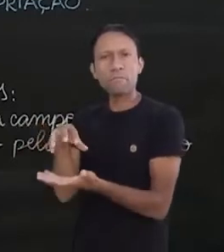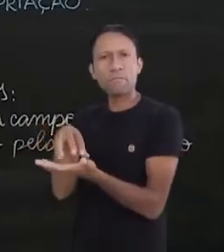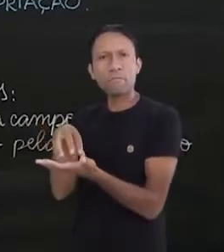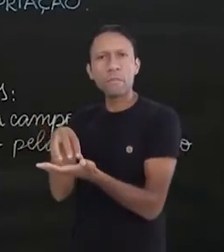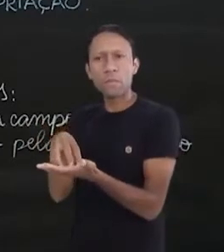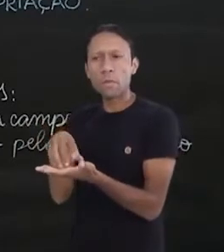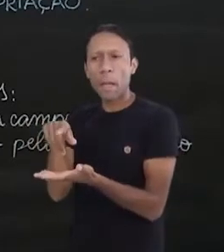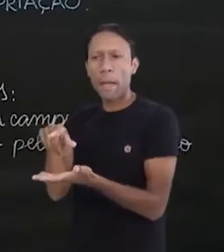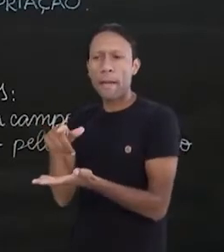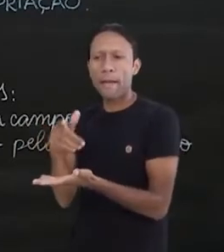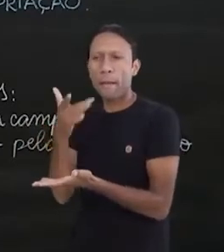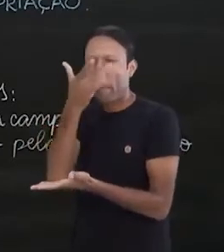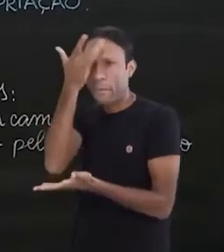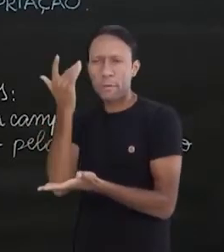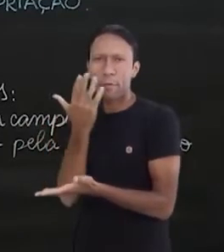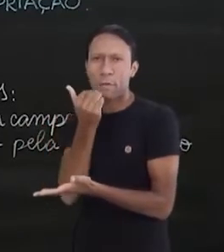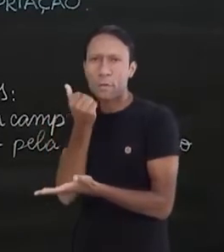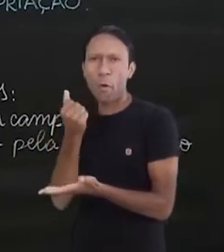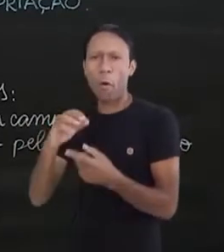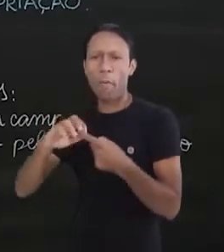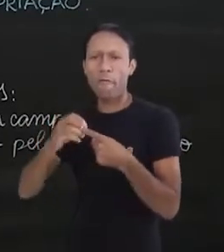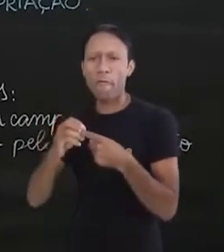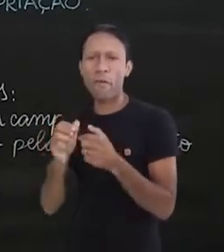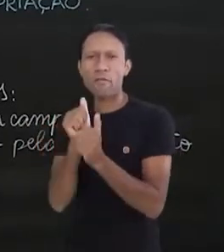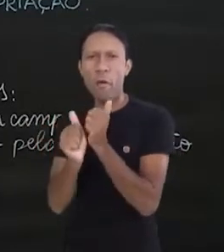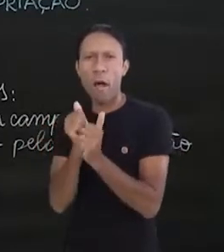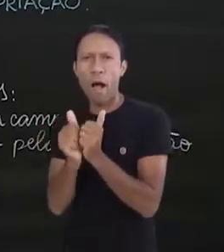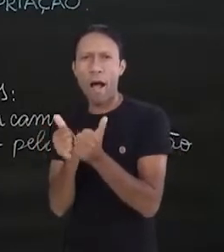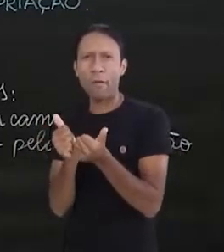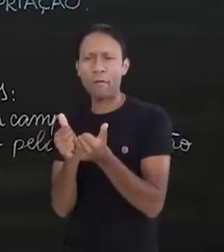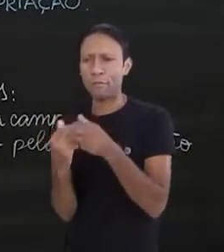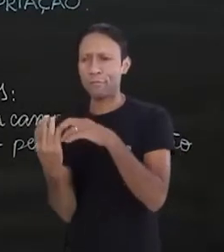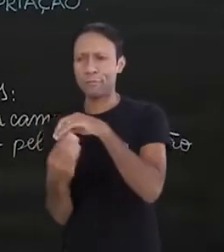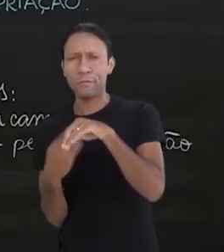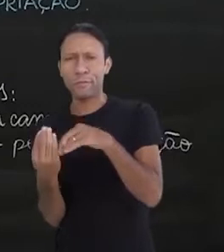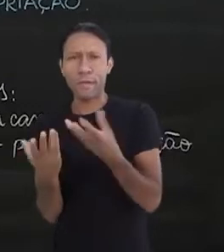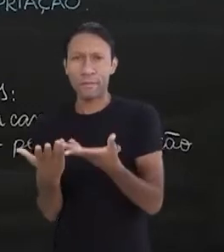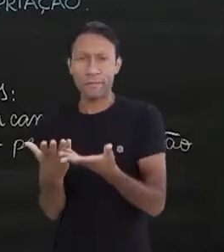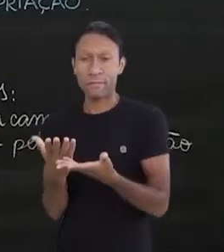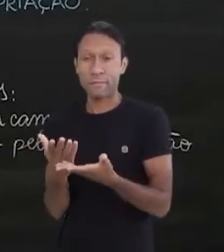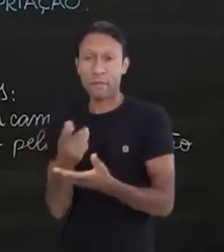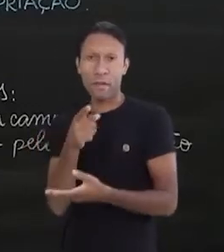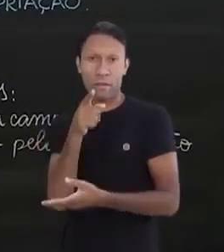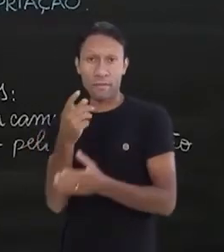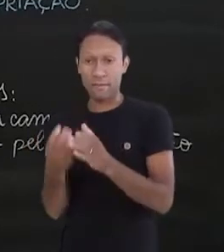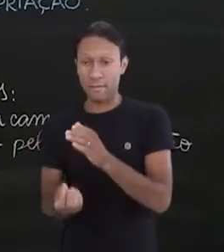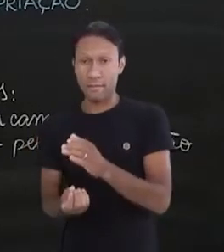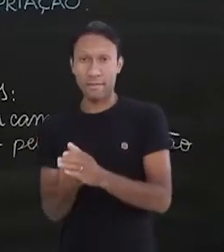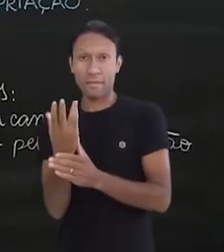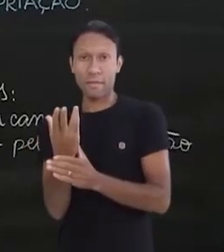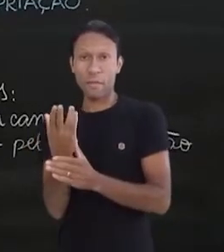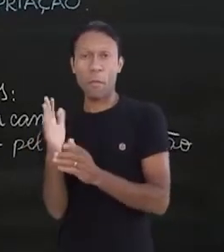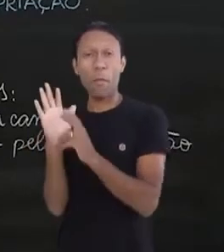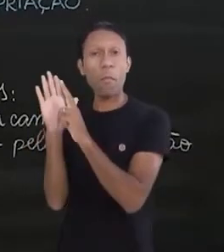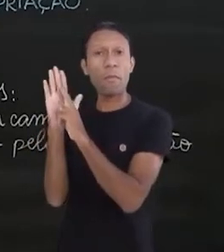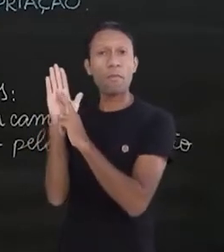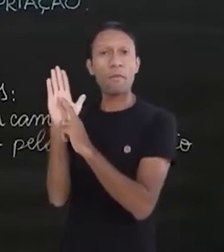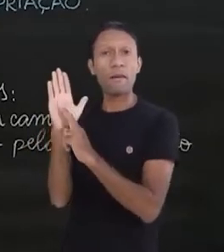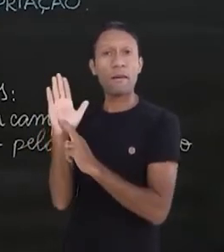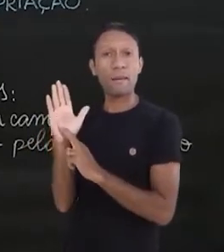fazem parte das pessoas que comem o feijão em cima do arroz e essa aqui o arroz em cima do feijão. Pronto, você criou um determinado